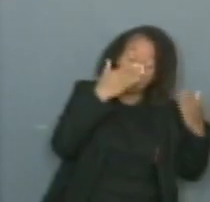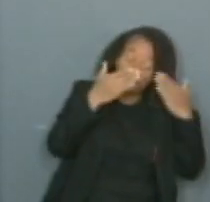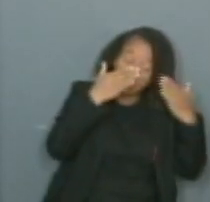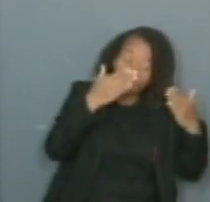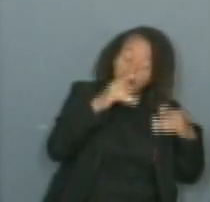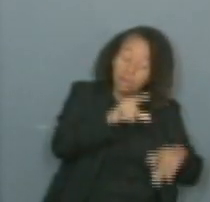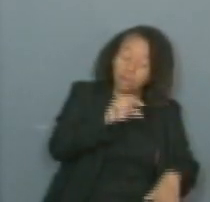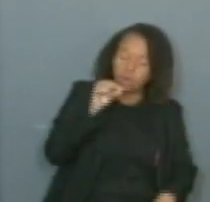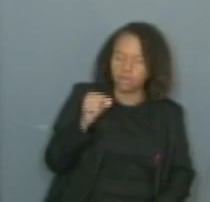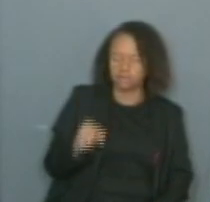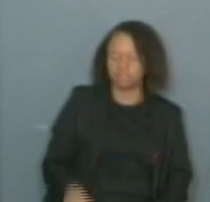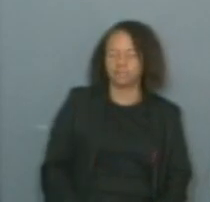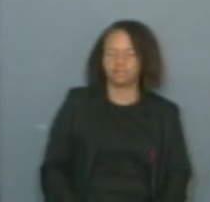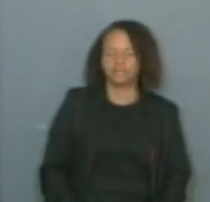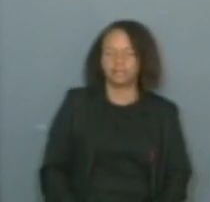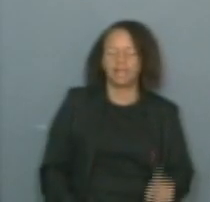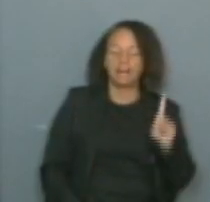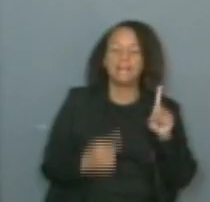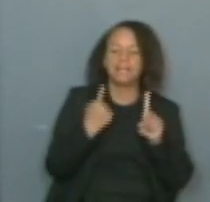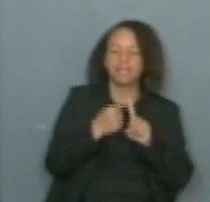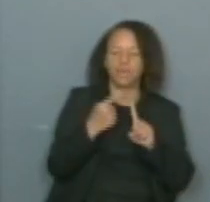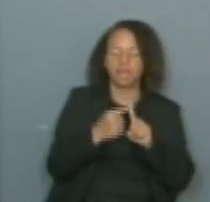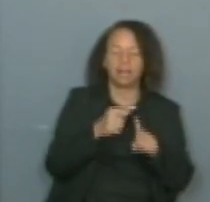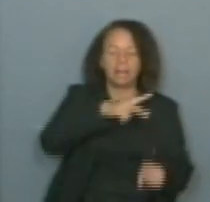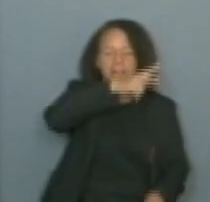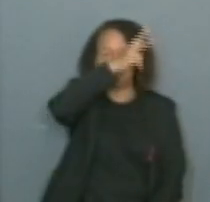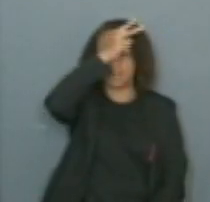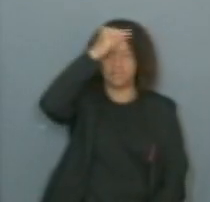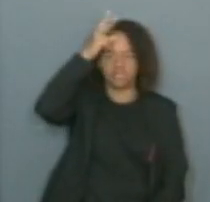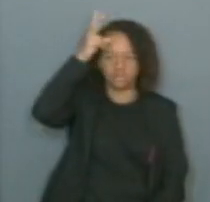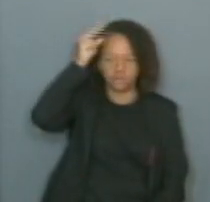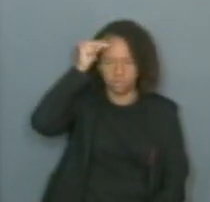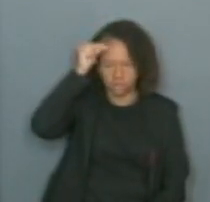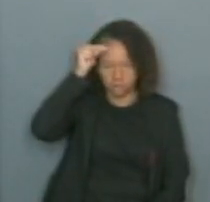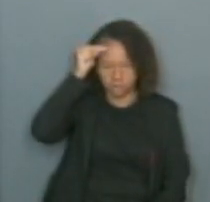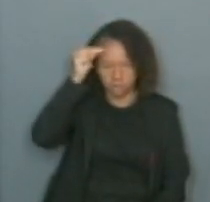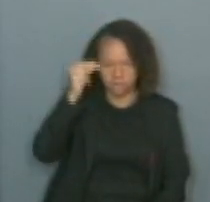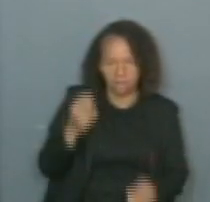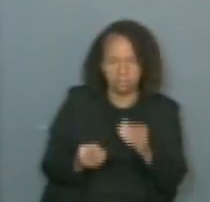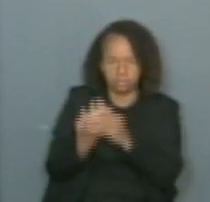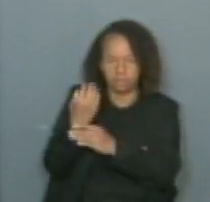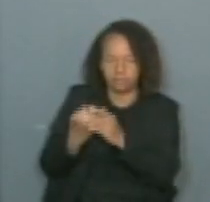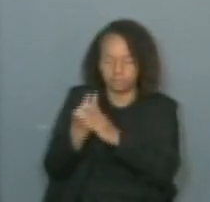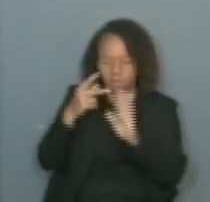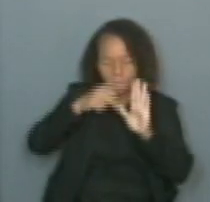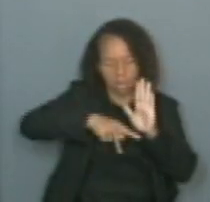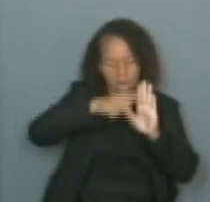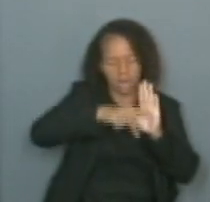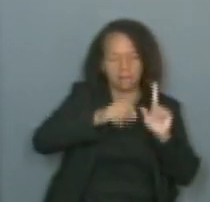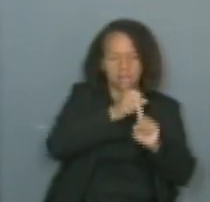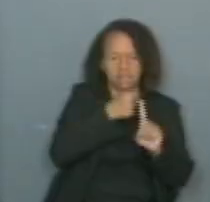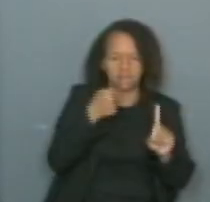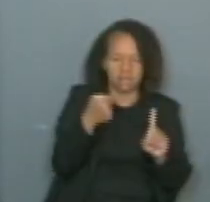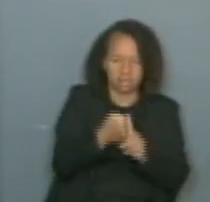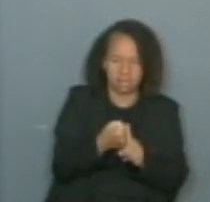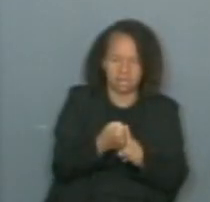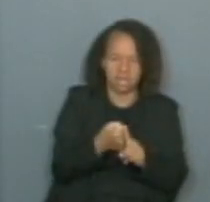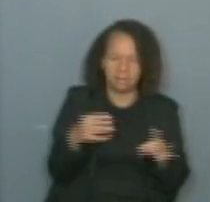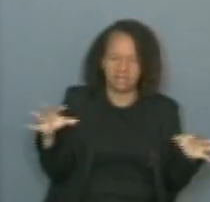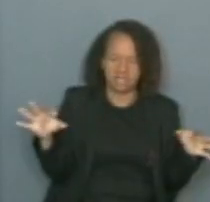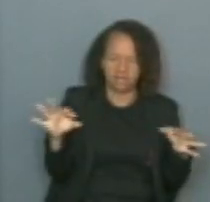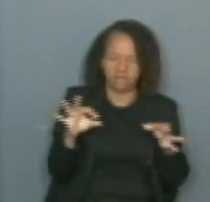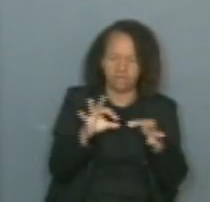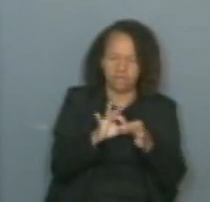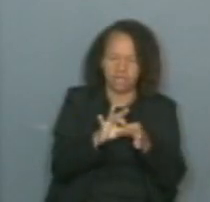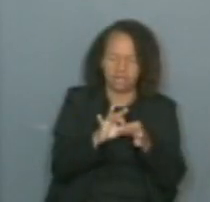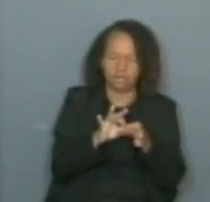psicológica. Sabe por que isso? Porque a prefeitura constrói programas sociais para fazer vínculo